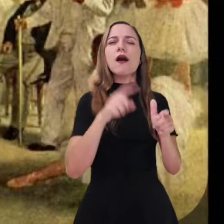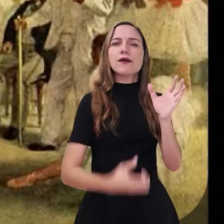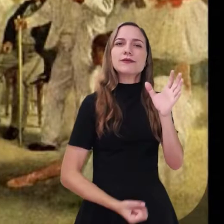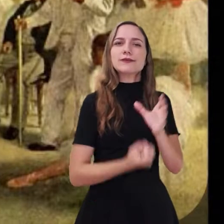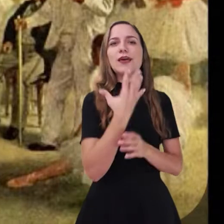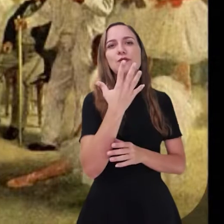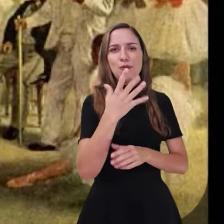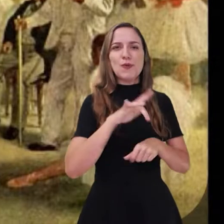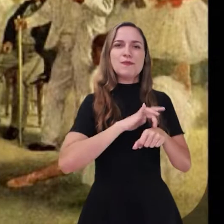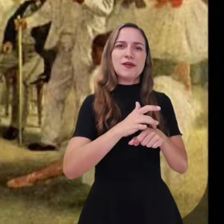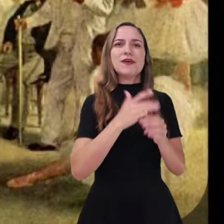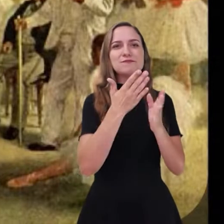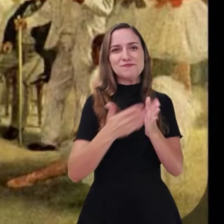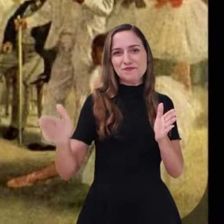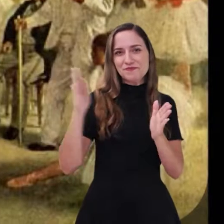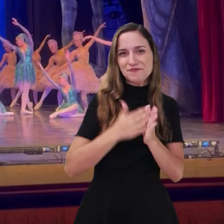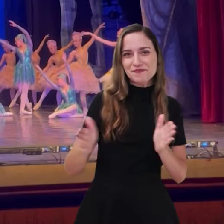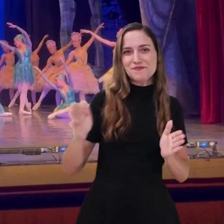modalidade.